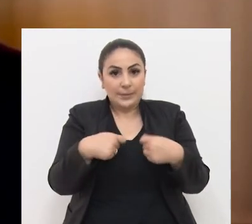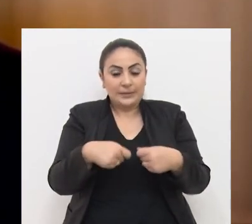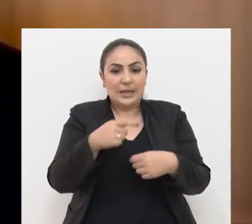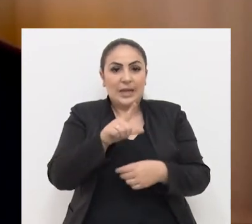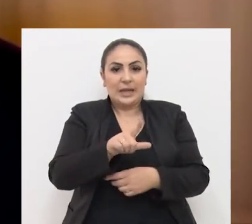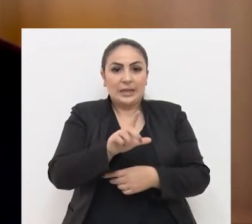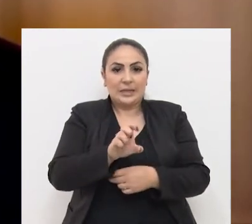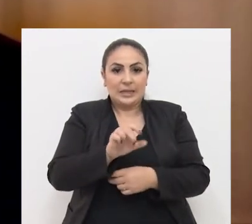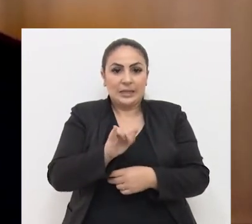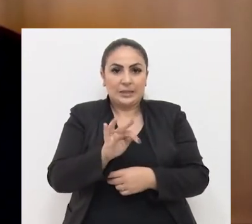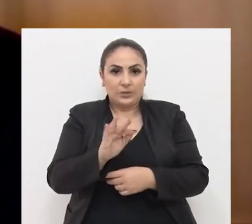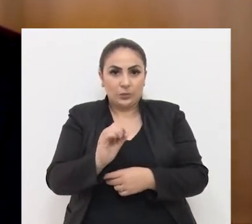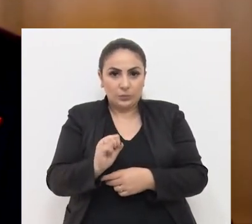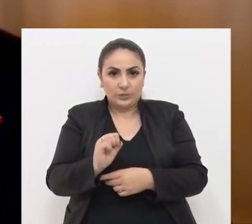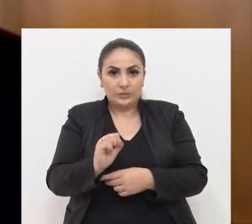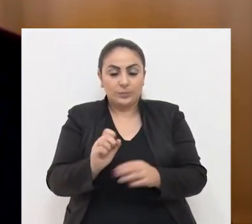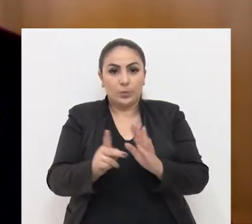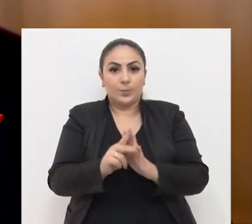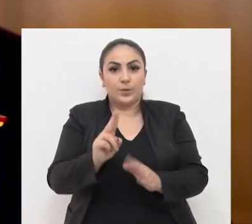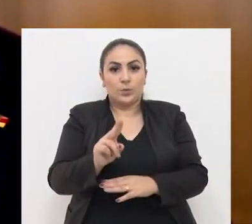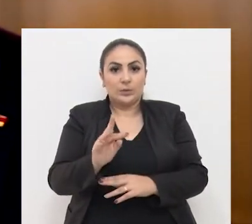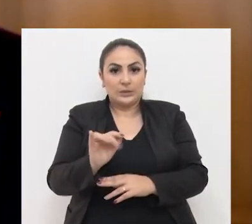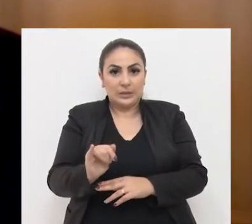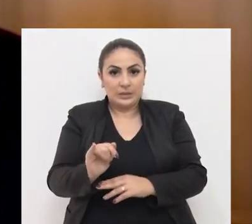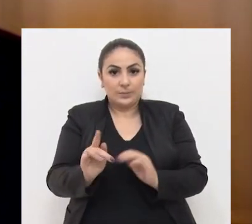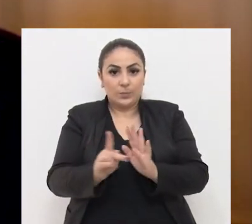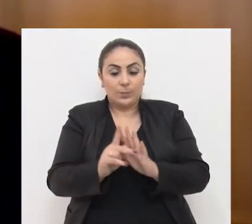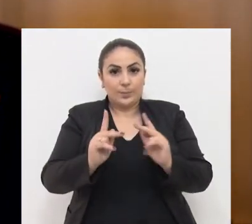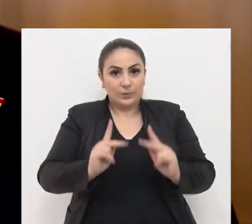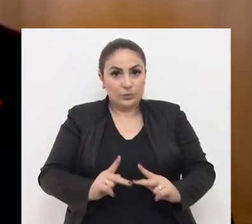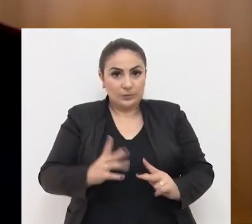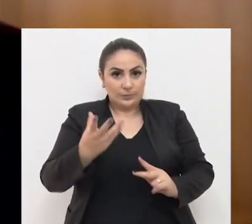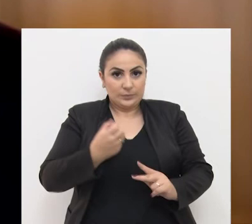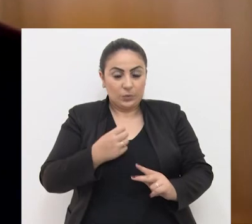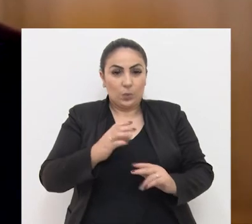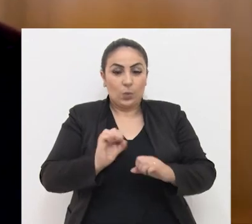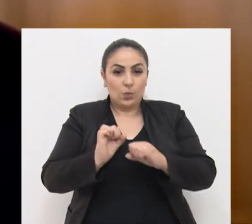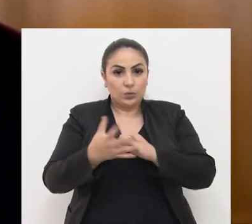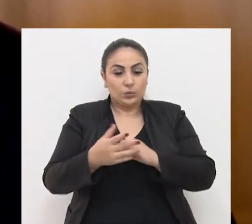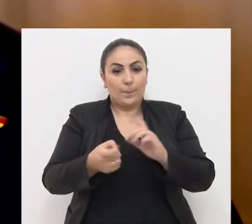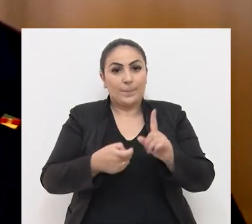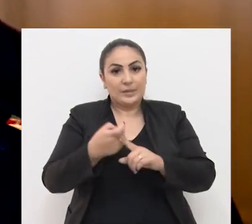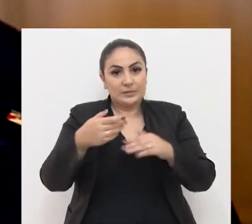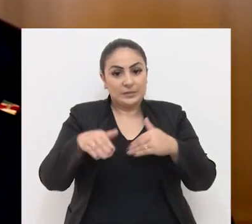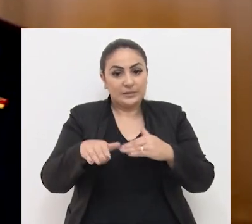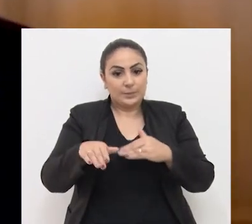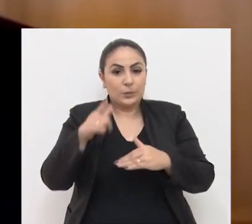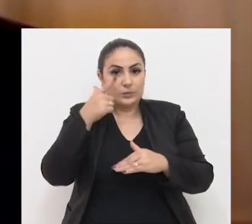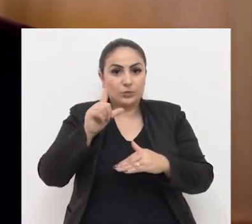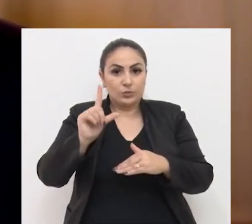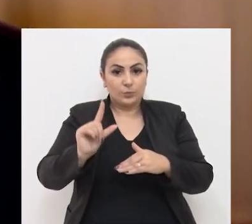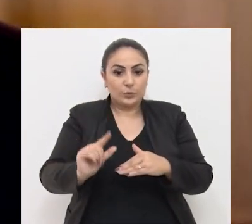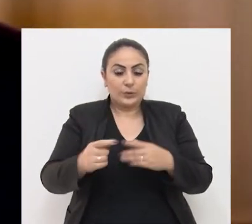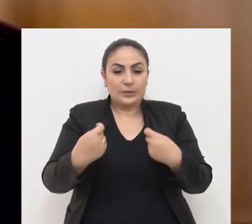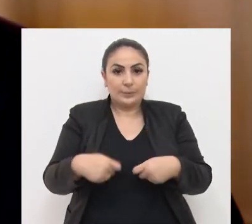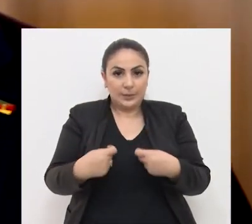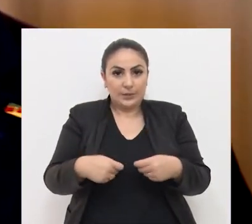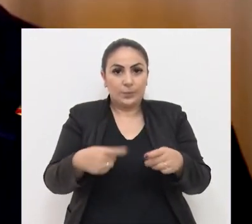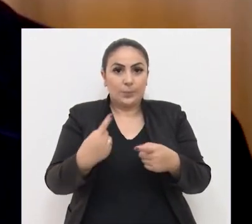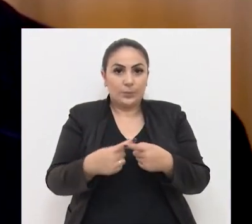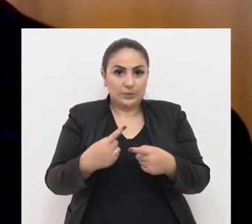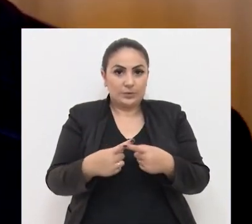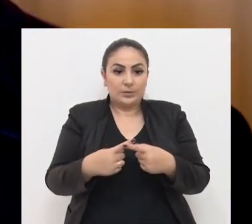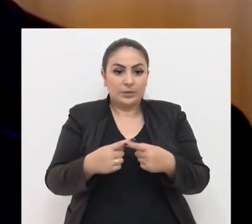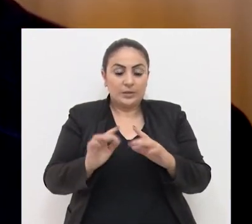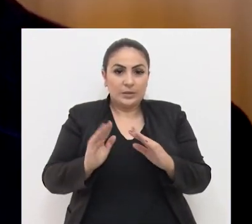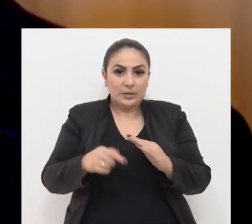de leitos de UTI para pacientes confirmados de coronavírus, e agora até no mês de setembro começa a reduzir essa demanda